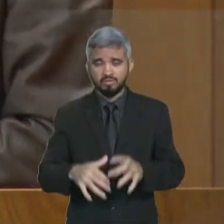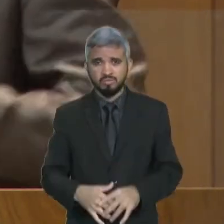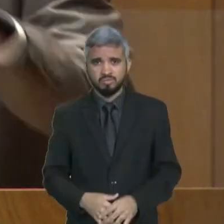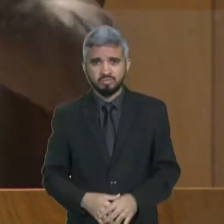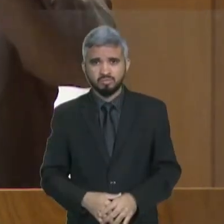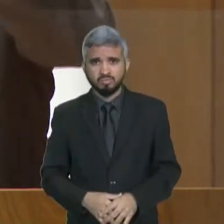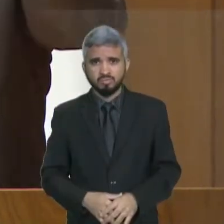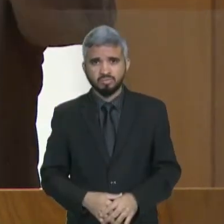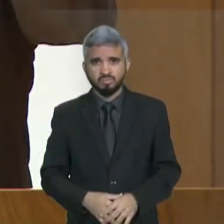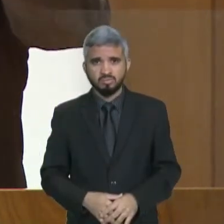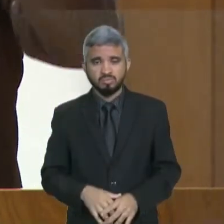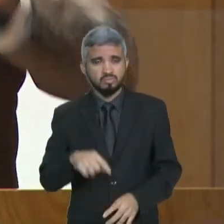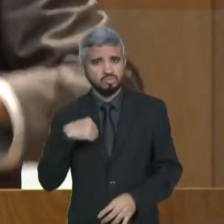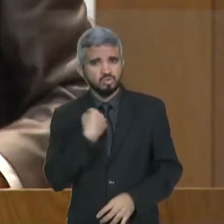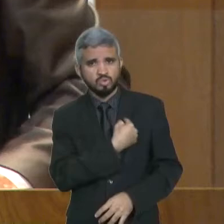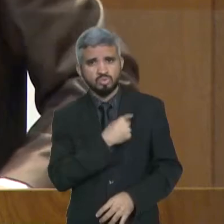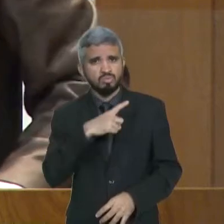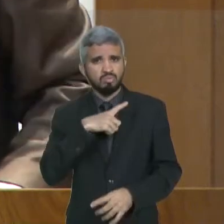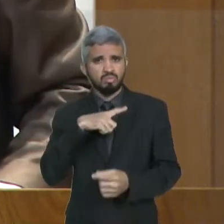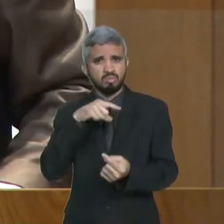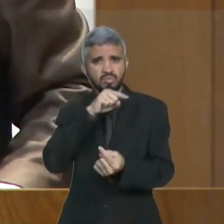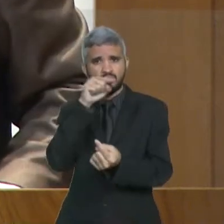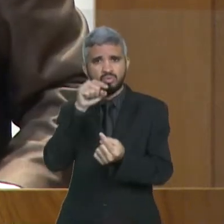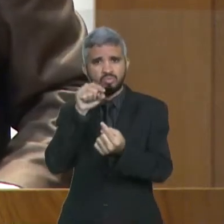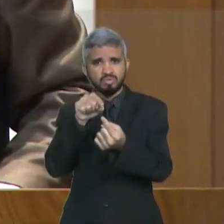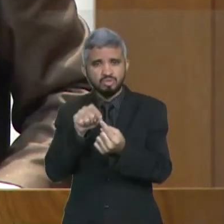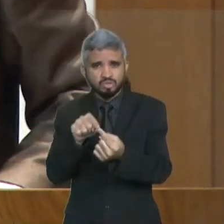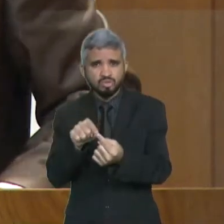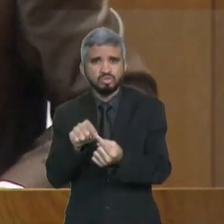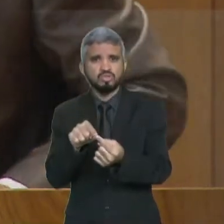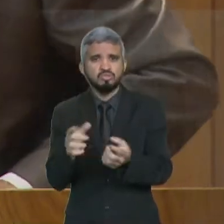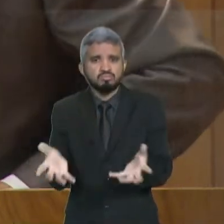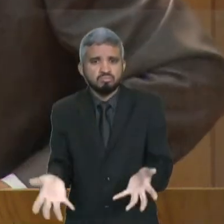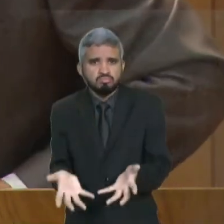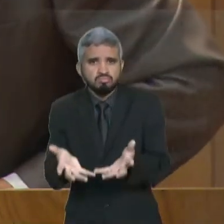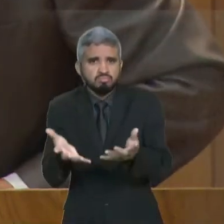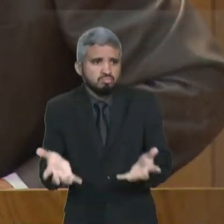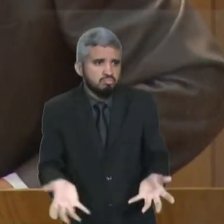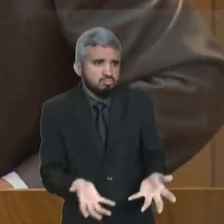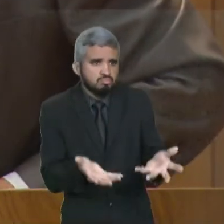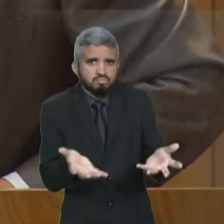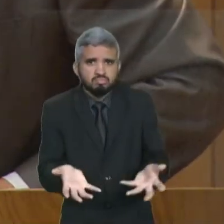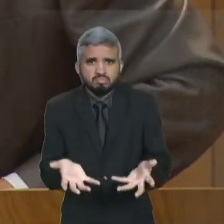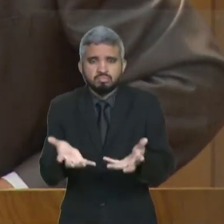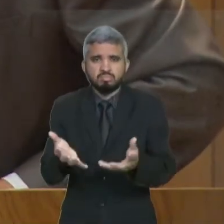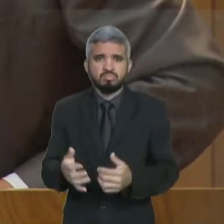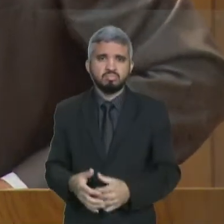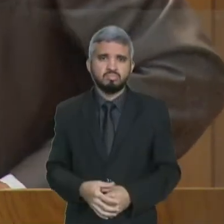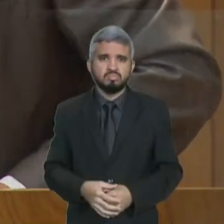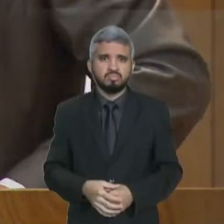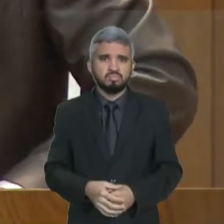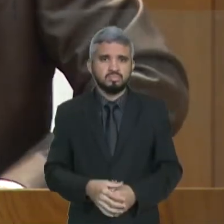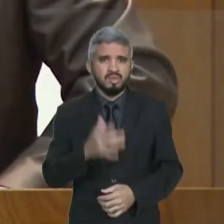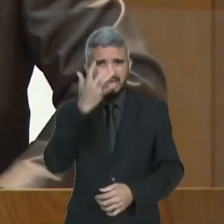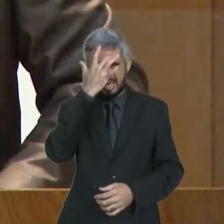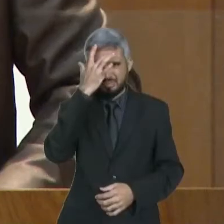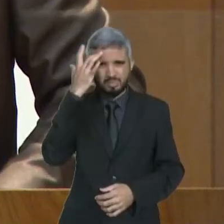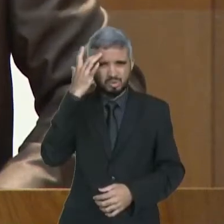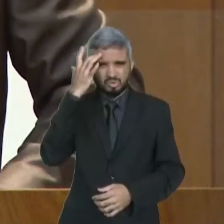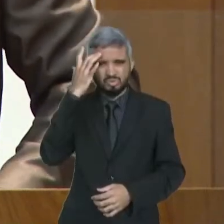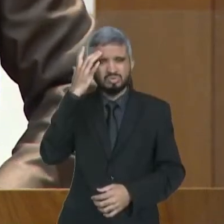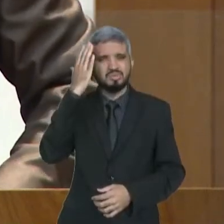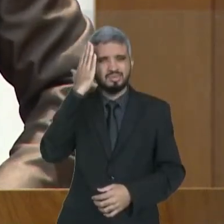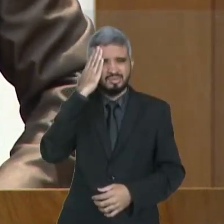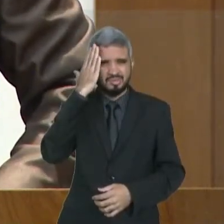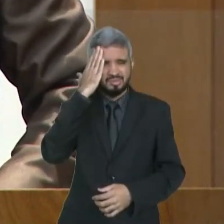não que o Lula não esteja no coração do povo do Maranhão muito pelo contrário a história mostra que ele sempre